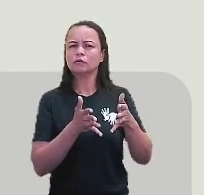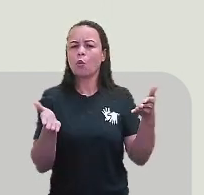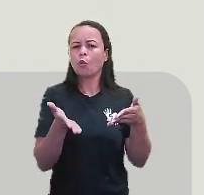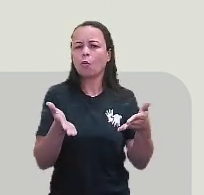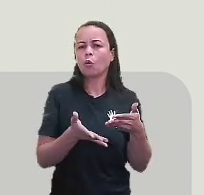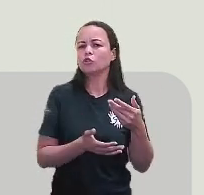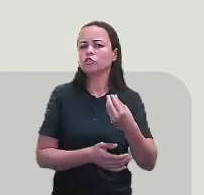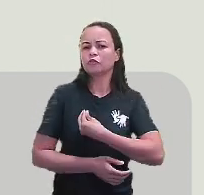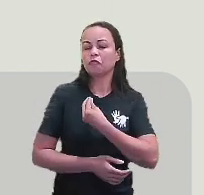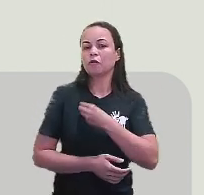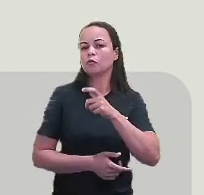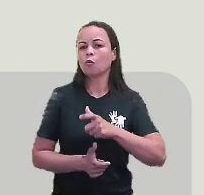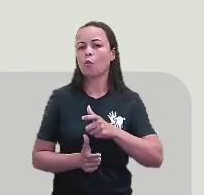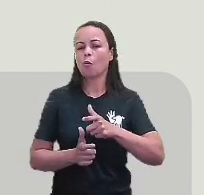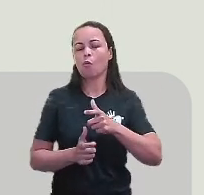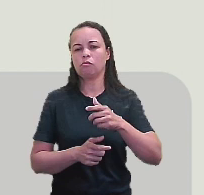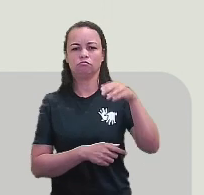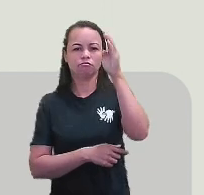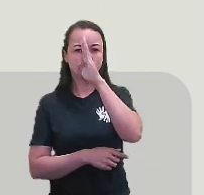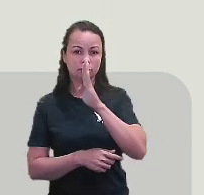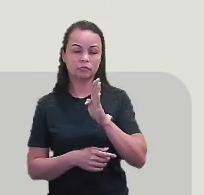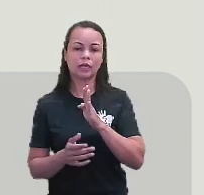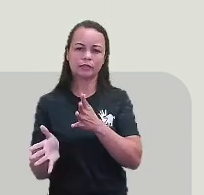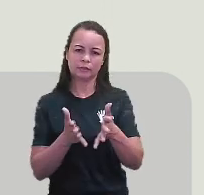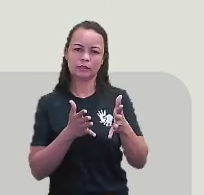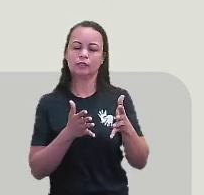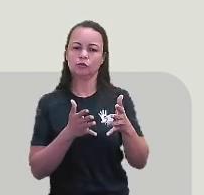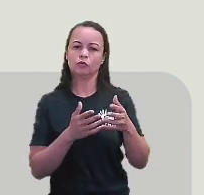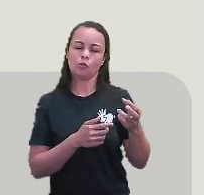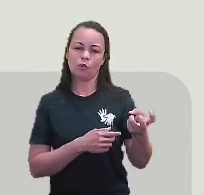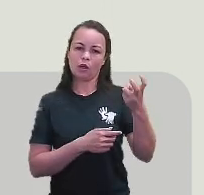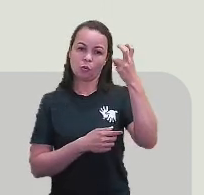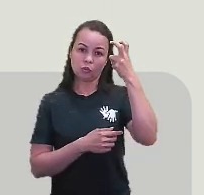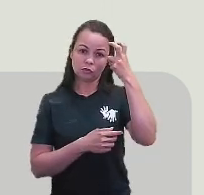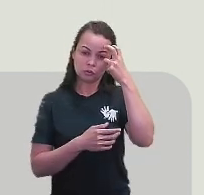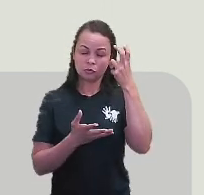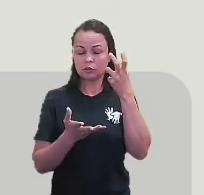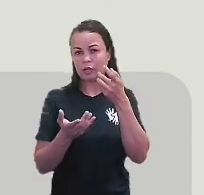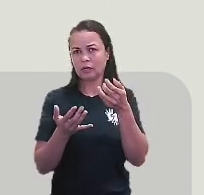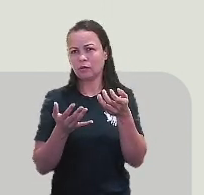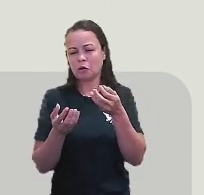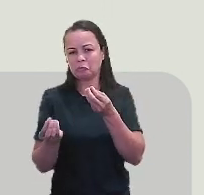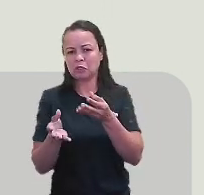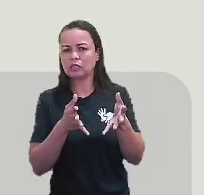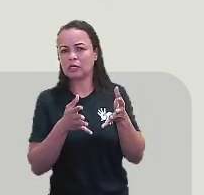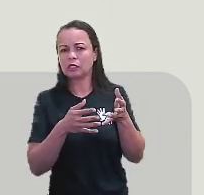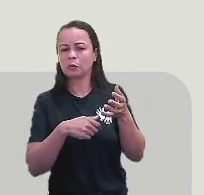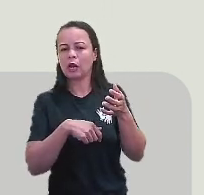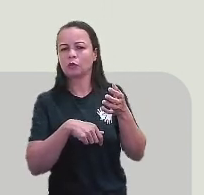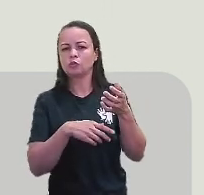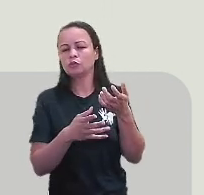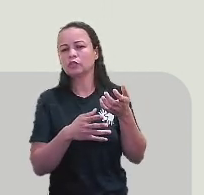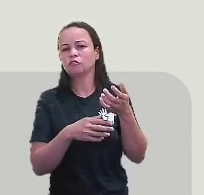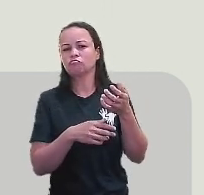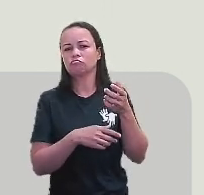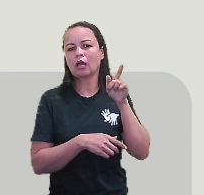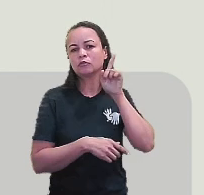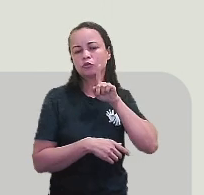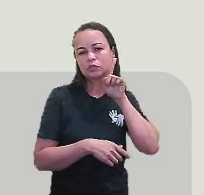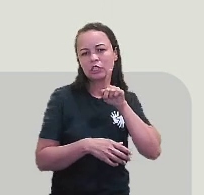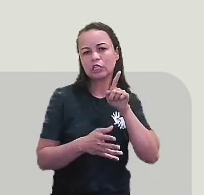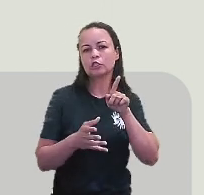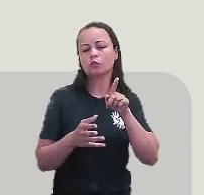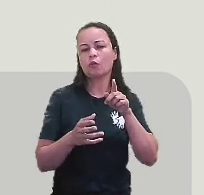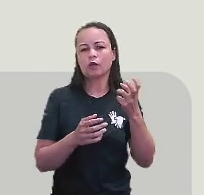Brasil. Vou dizer que eu me situo culturalmente com os Estados Unidos. Então, eu quero ir para os Estados Unidos, questão cultural lá